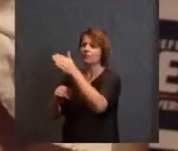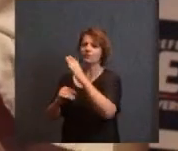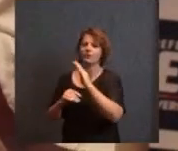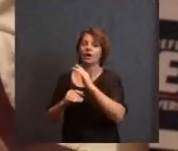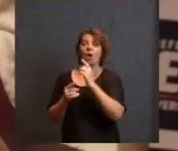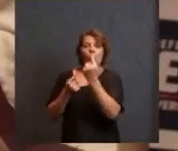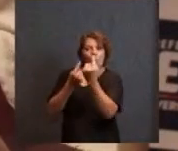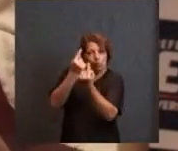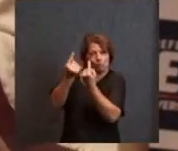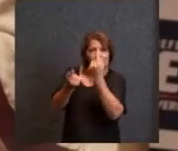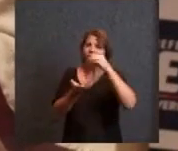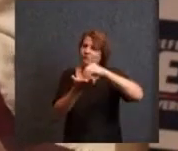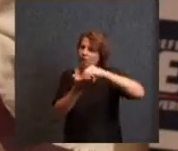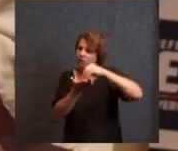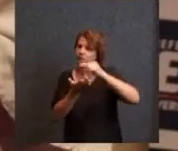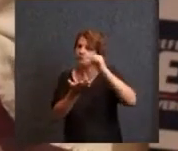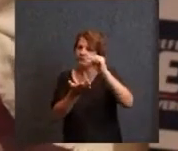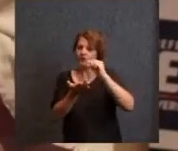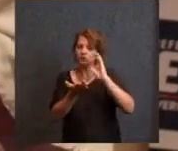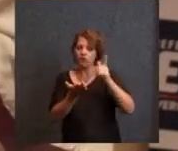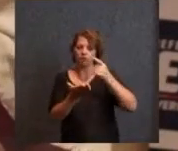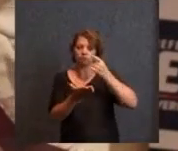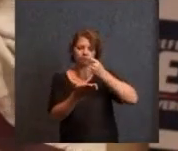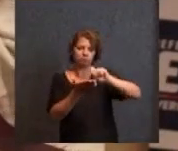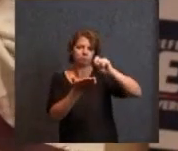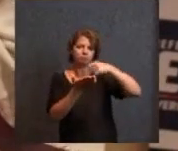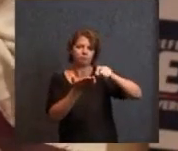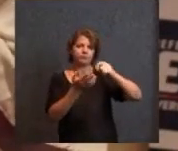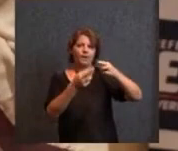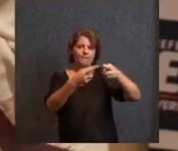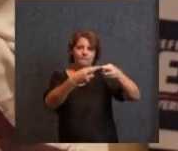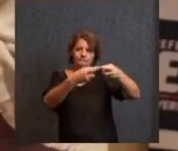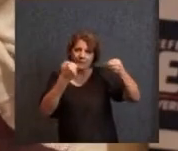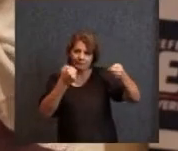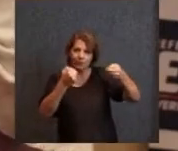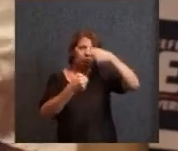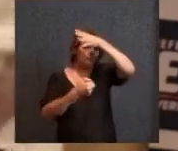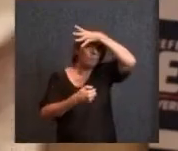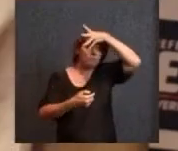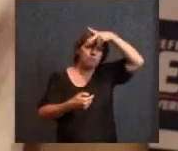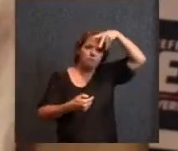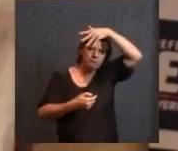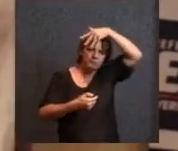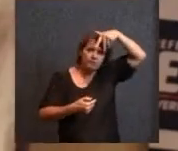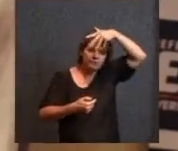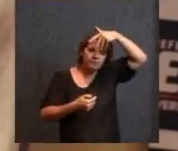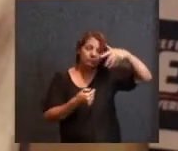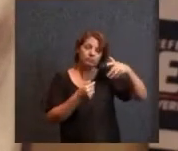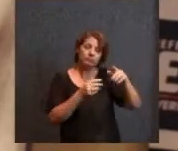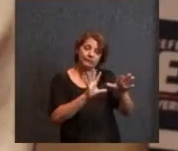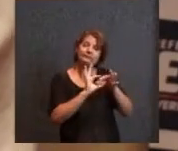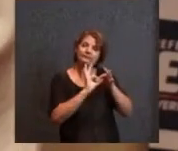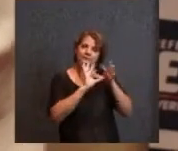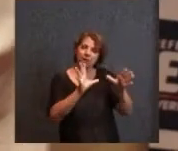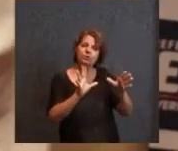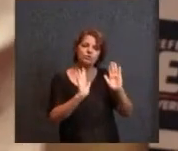que o prefeito autorizou que pudesse estar lançando até o dia 31 de março, porque haverá mudança da lei de licitação, e lançando a